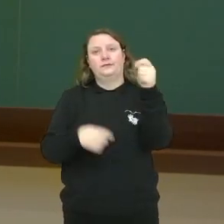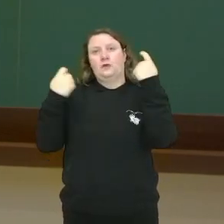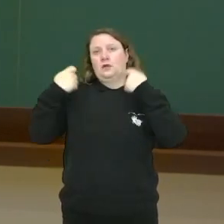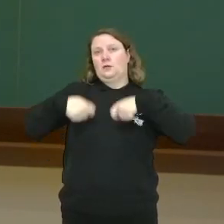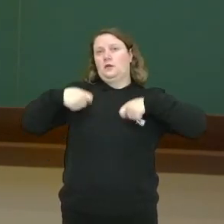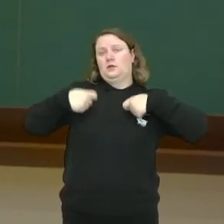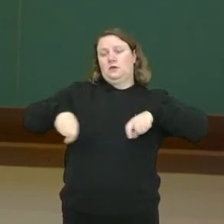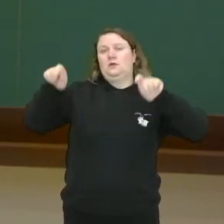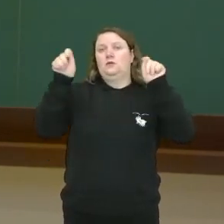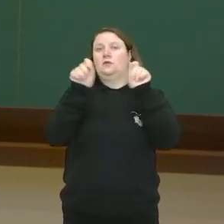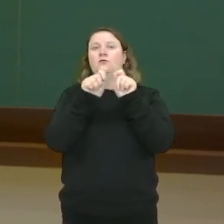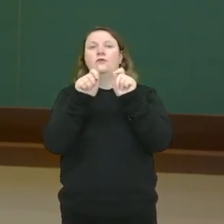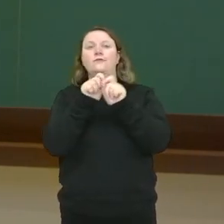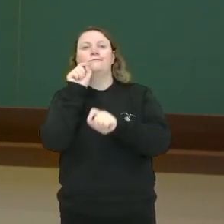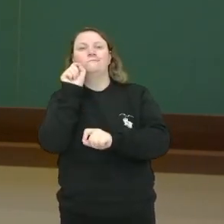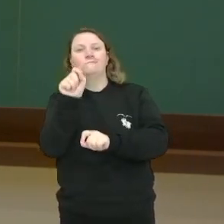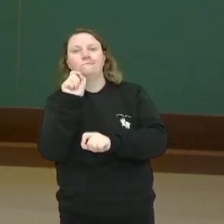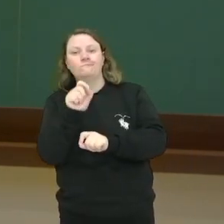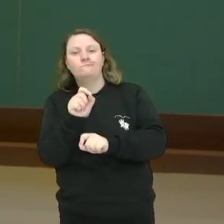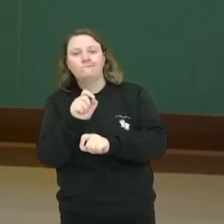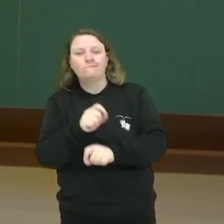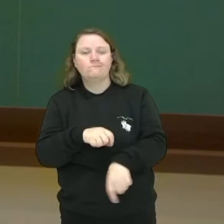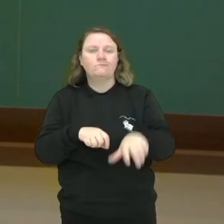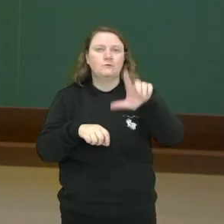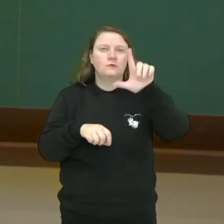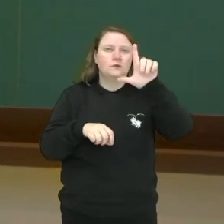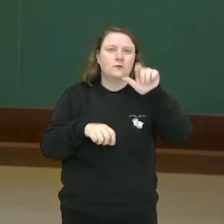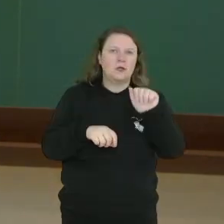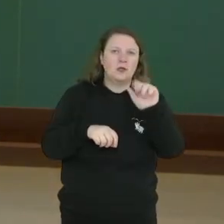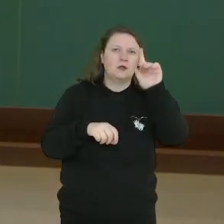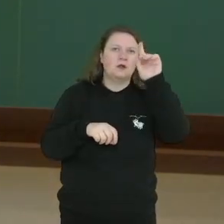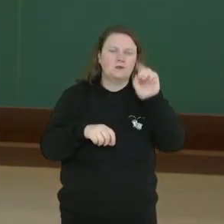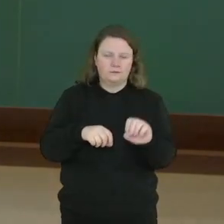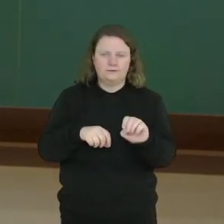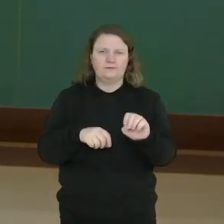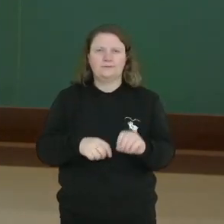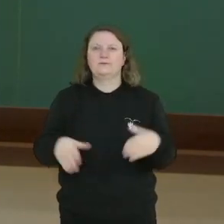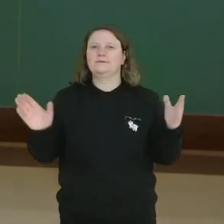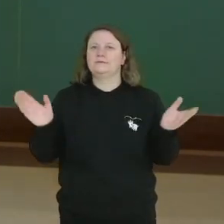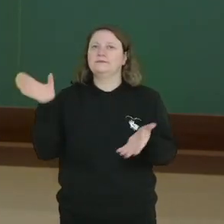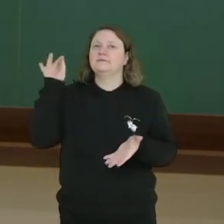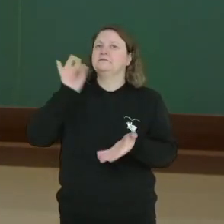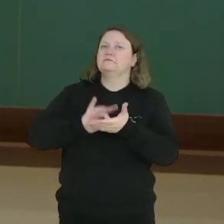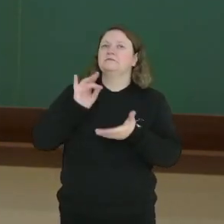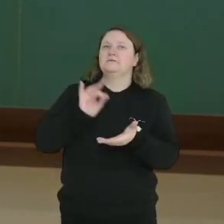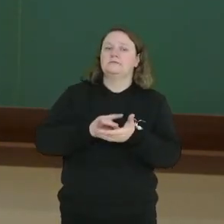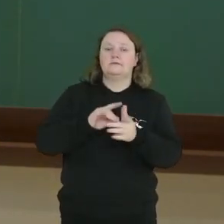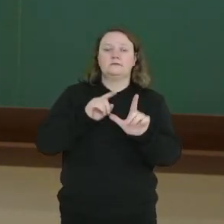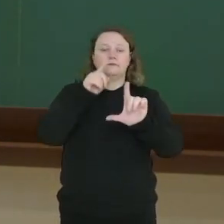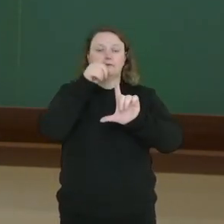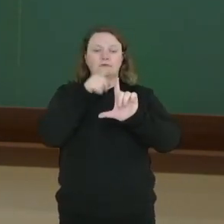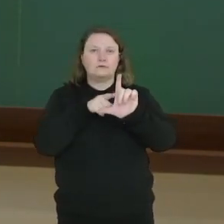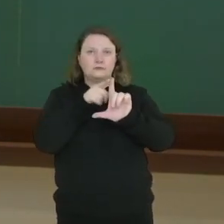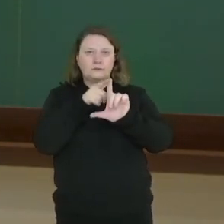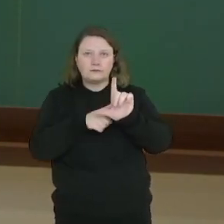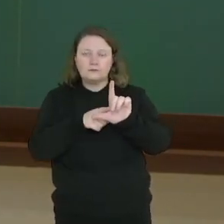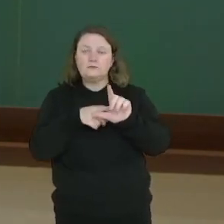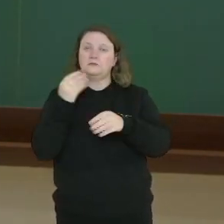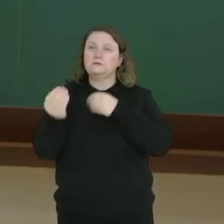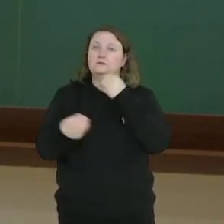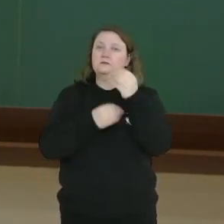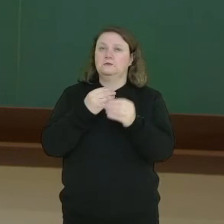medida do seu lado, isso mesmo. Então, para eu determinar a medida do lado, como vai ser se eu tenho